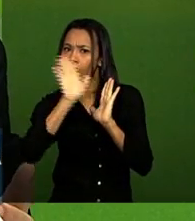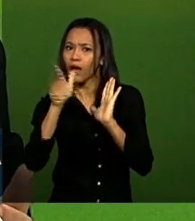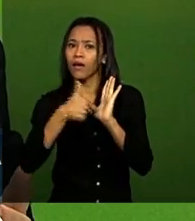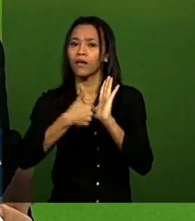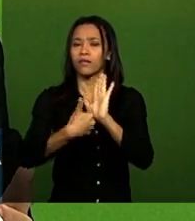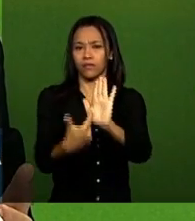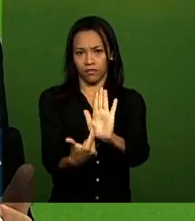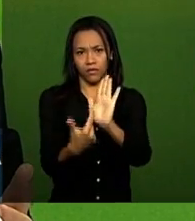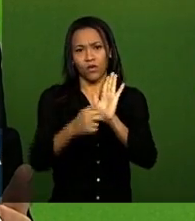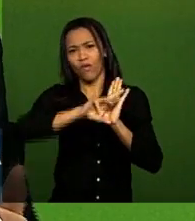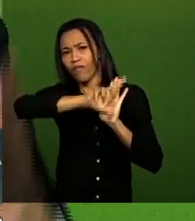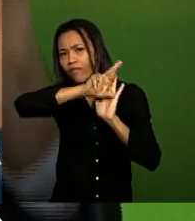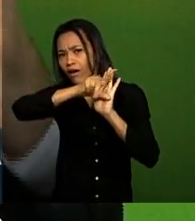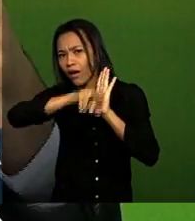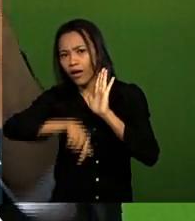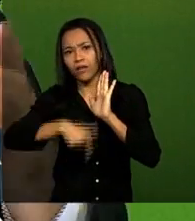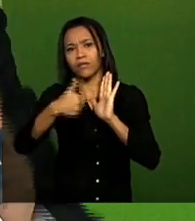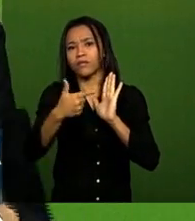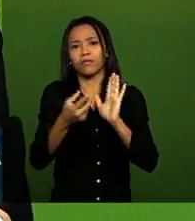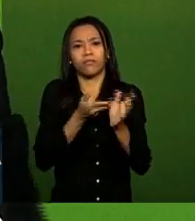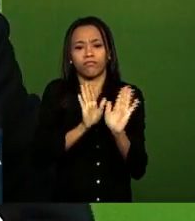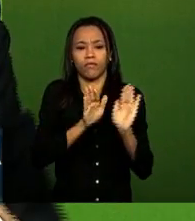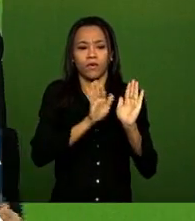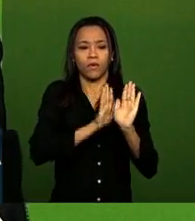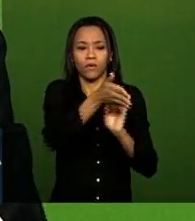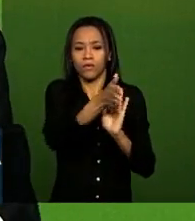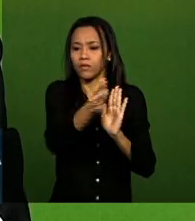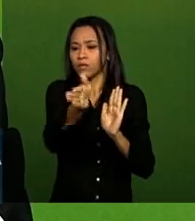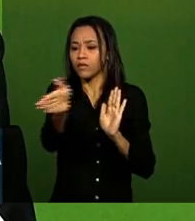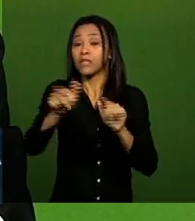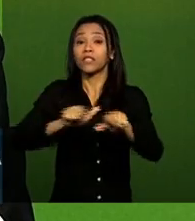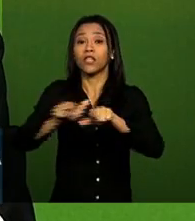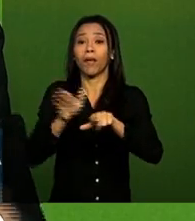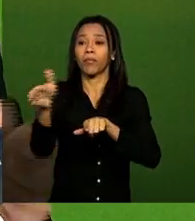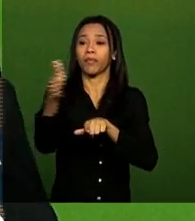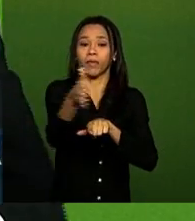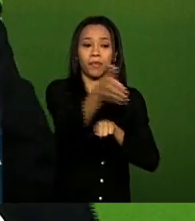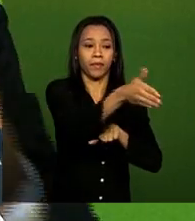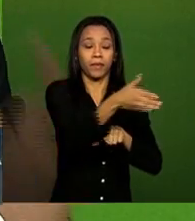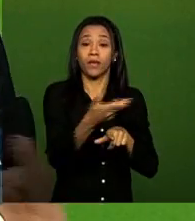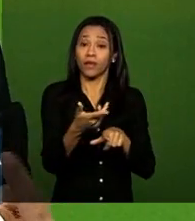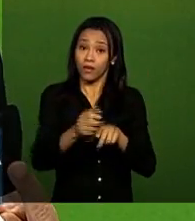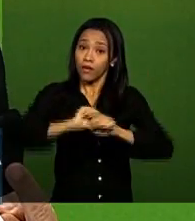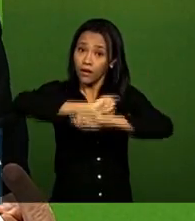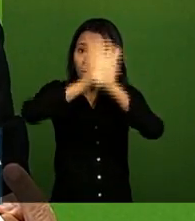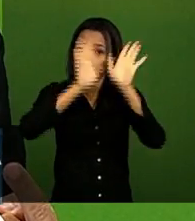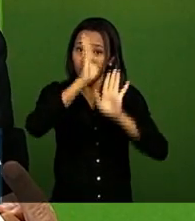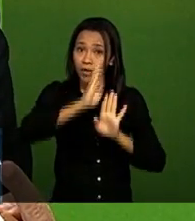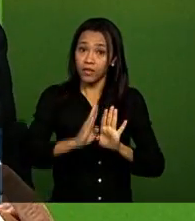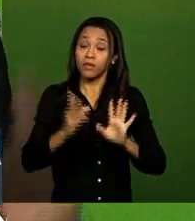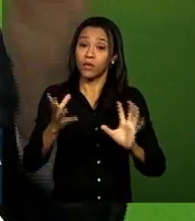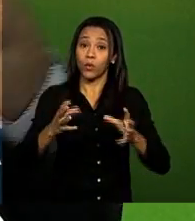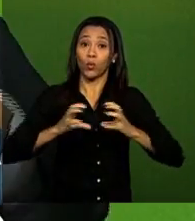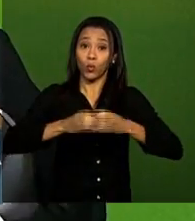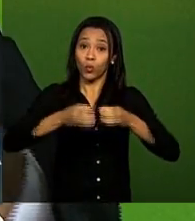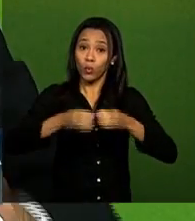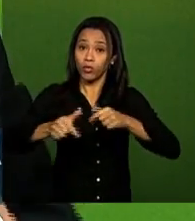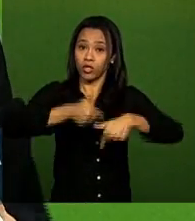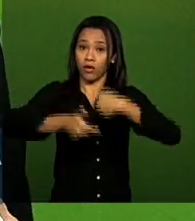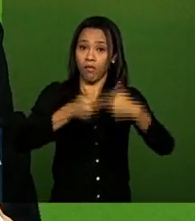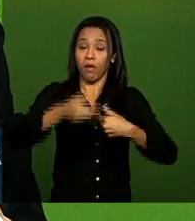Unidade de ação e com com propósito a absolutamente Claro para nosso país e a equipe do governo se